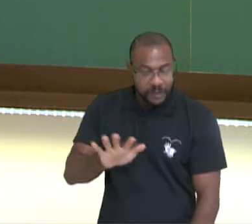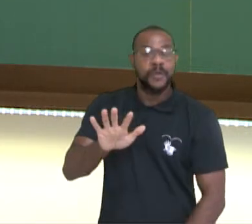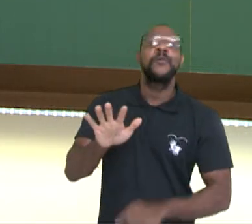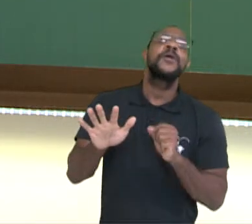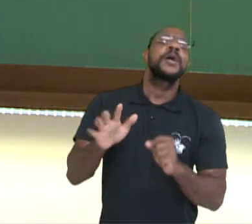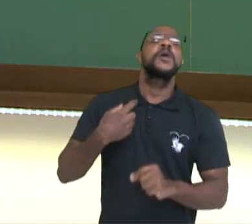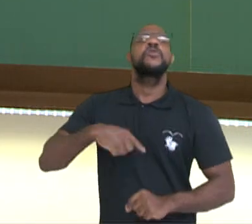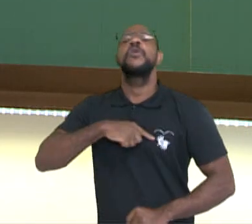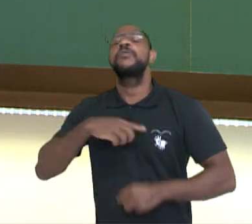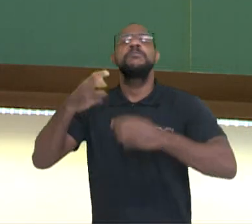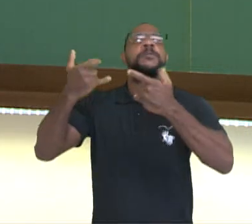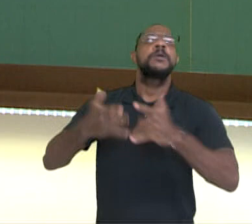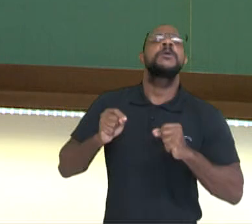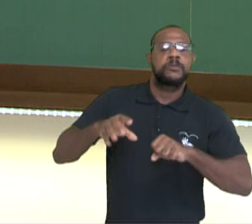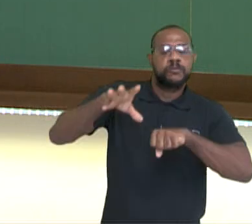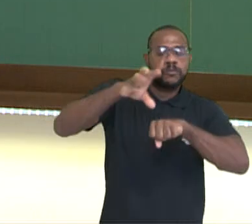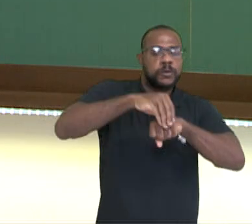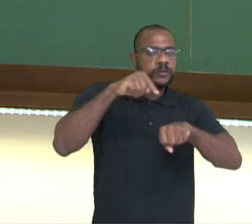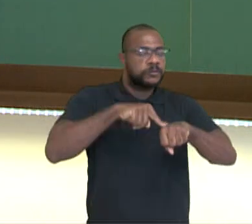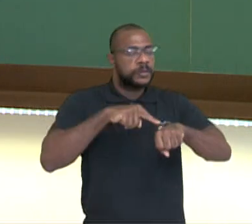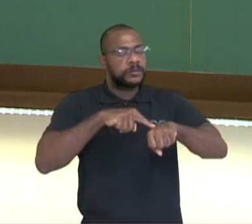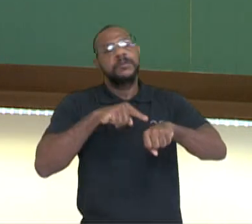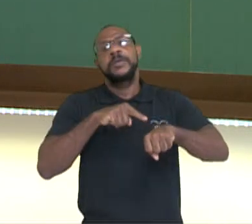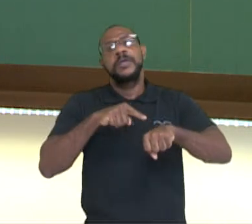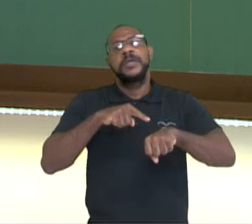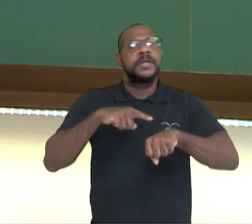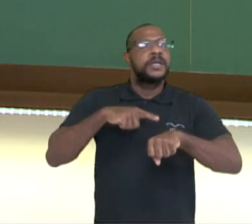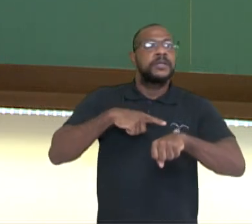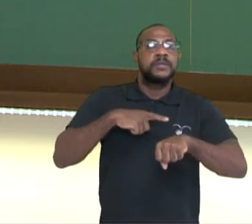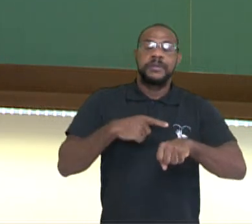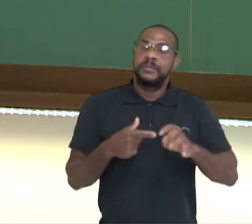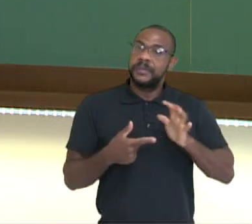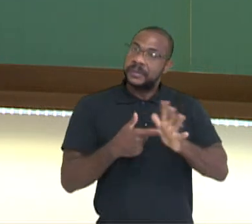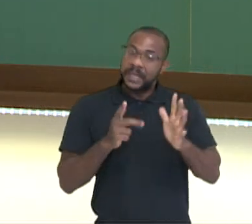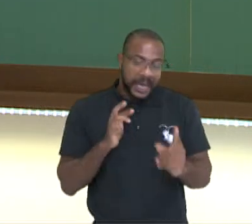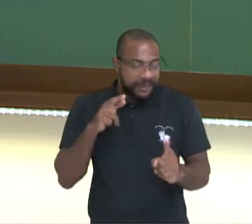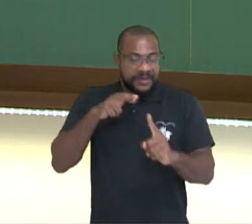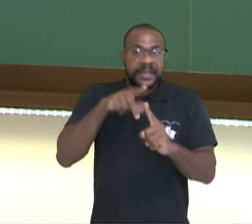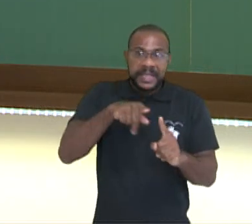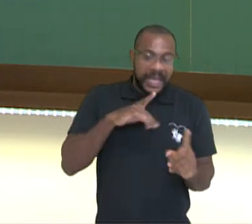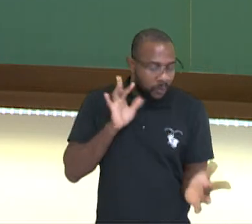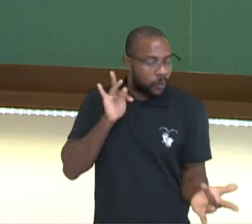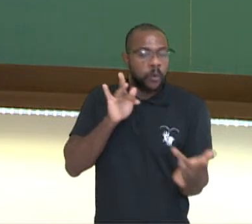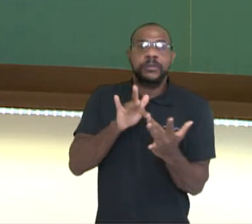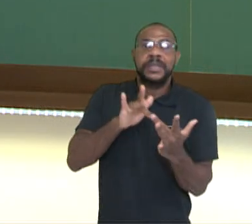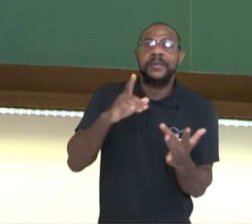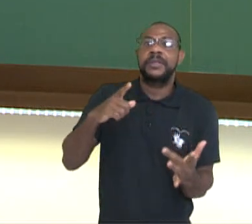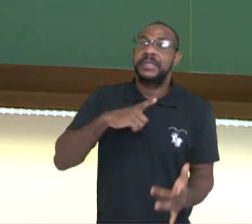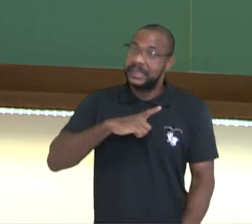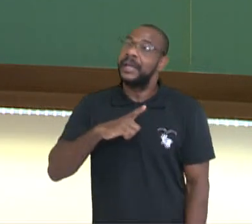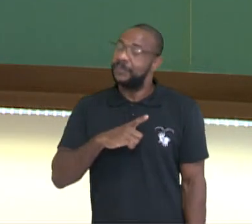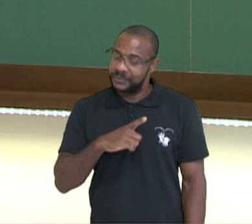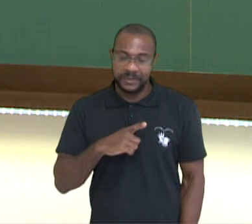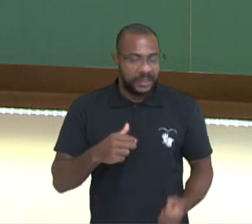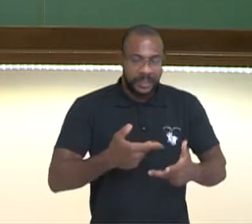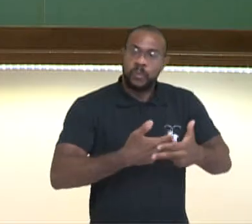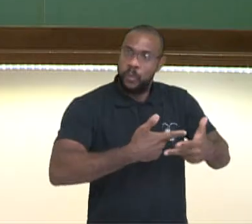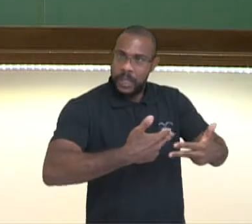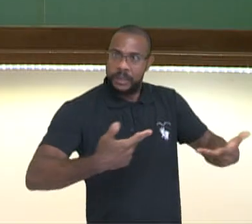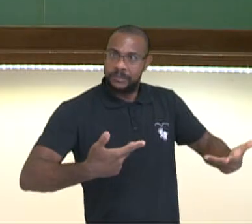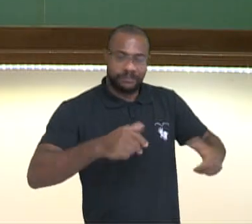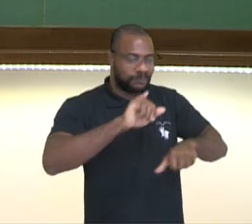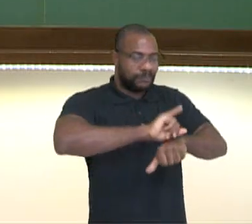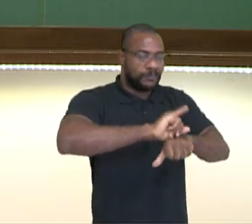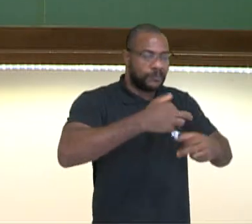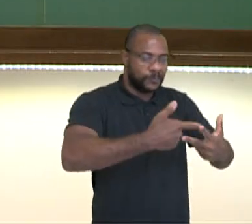nós falamos de conhecimento, nós estamos nos referindo a esse contato que nós, seres humanos, fazemos com os